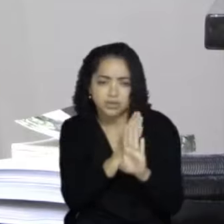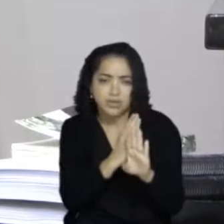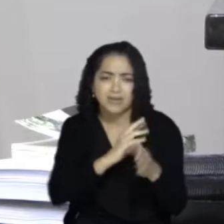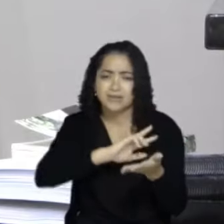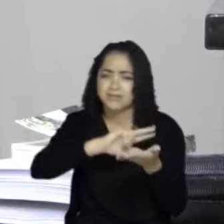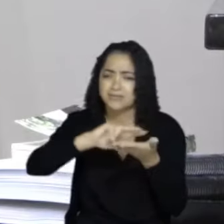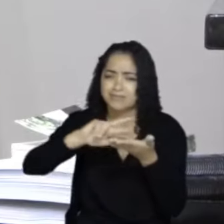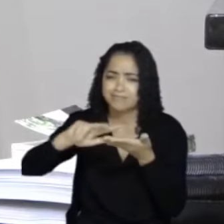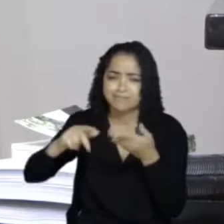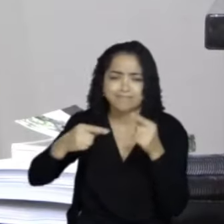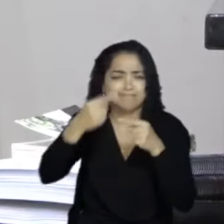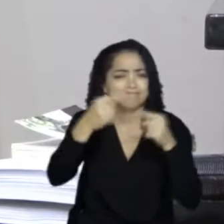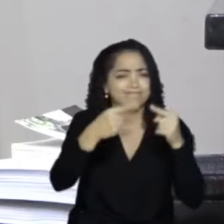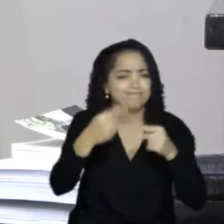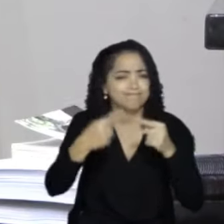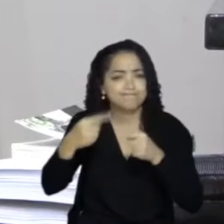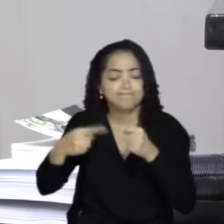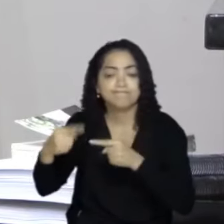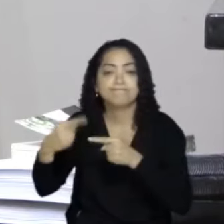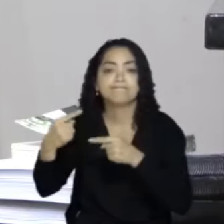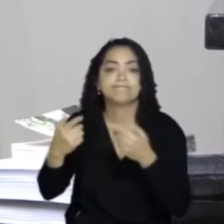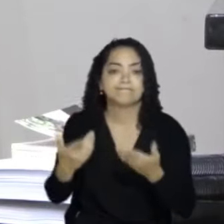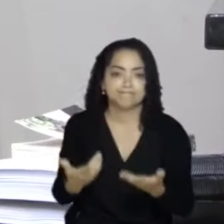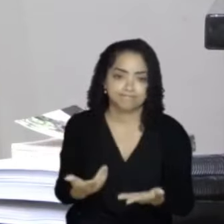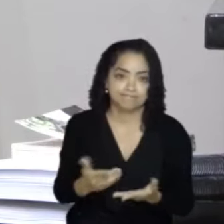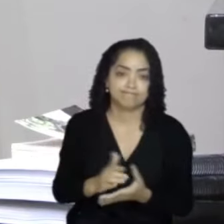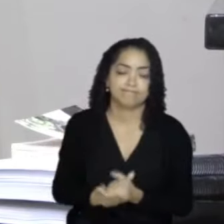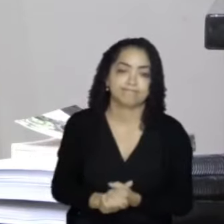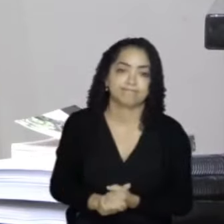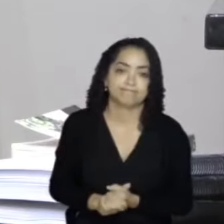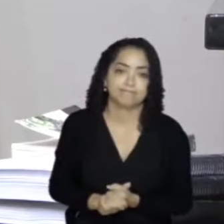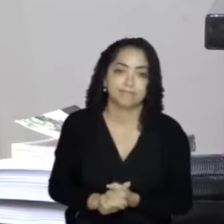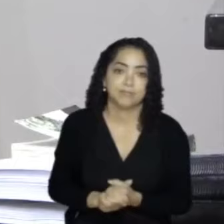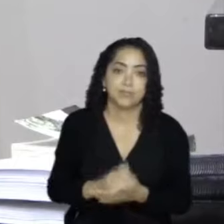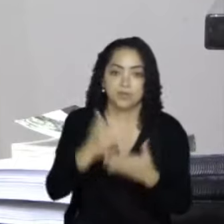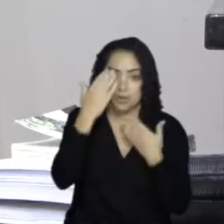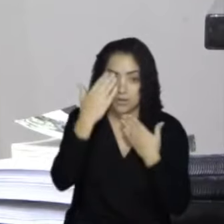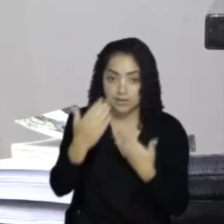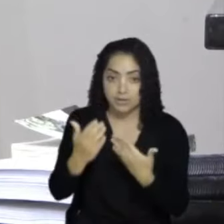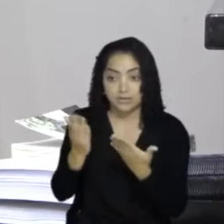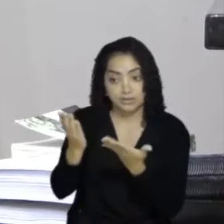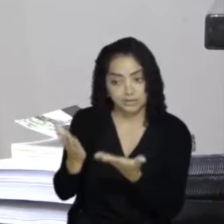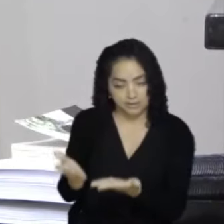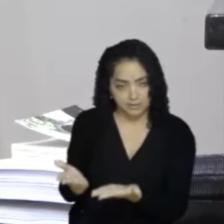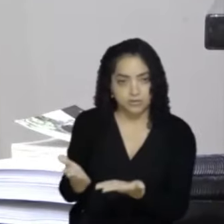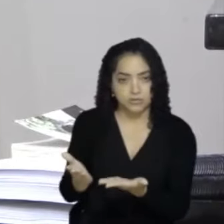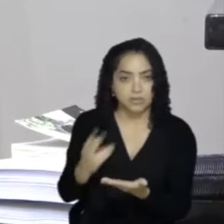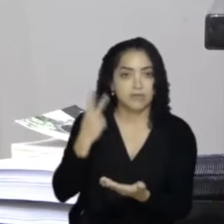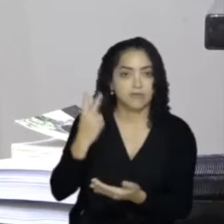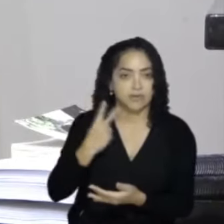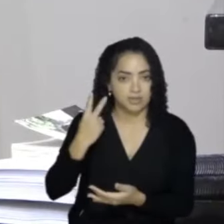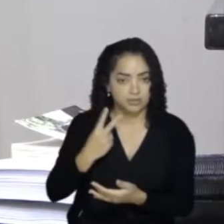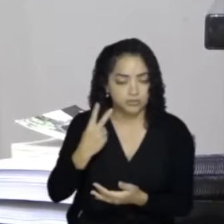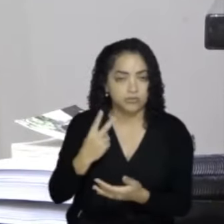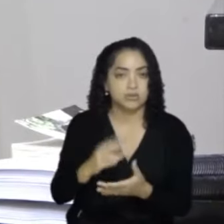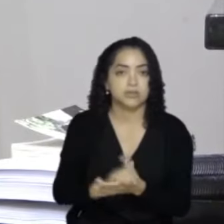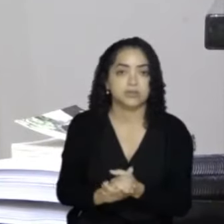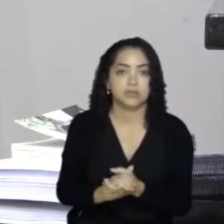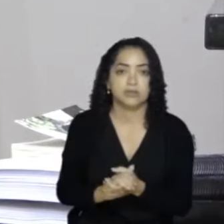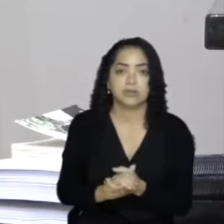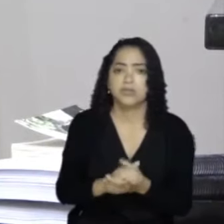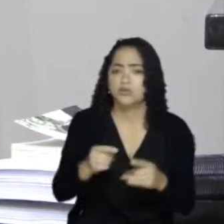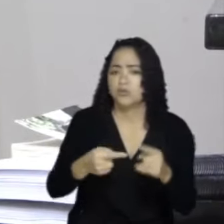de incoerências que está não no fato de eu receber a medalha. E agradeço novamente a vereadora Mariana que está nos assistindo. Não é incoerente dar uma